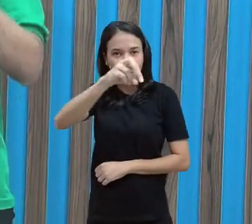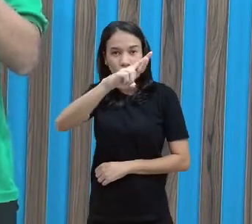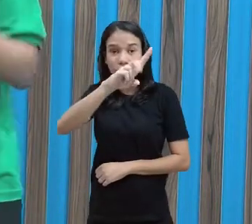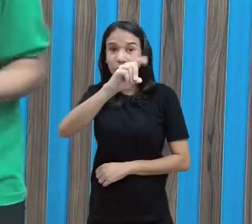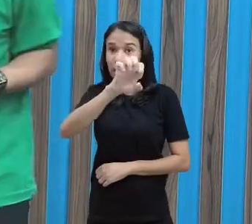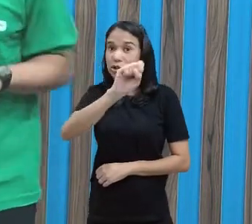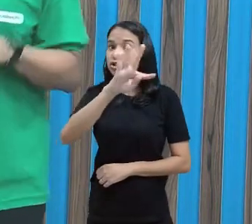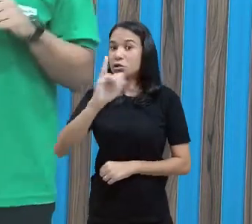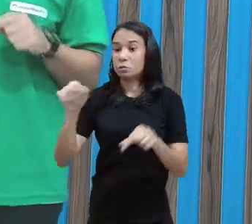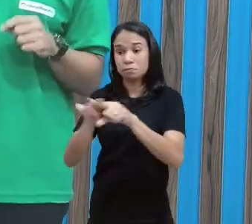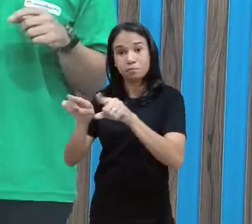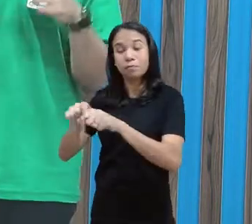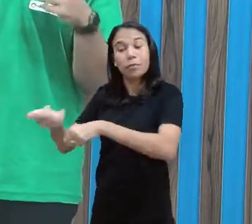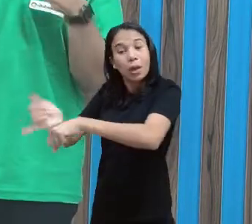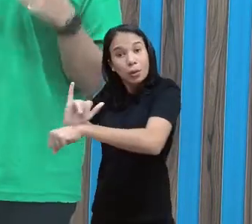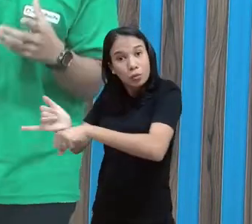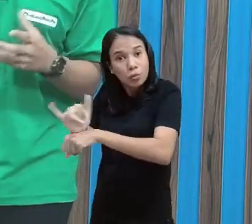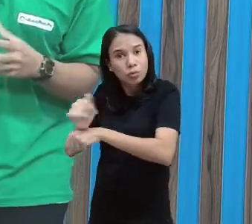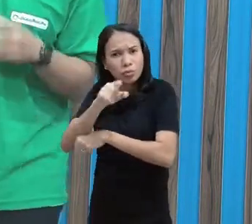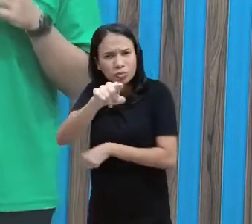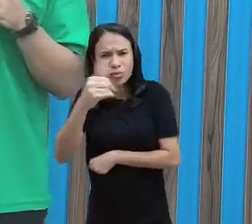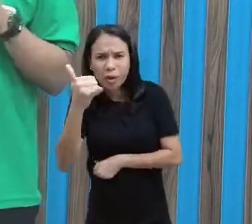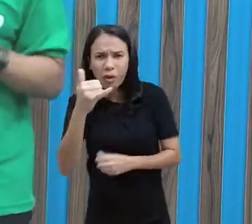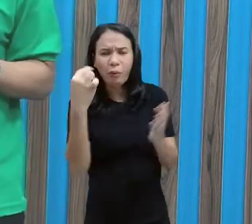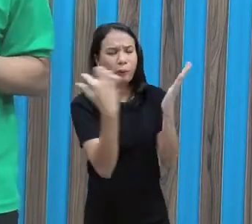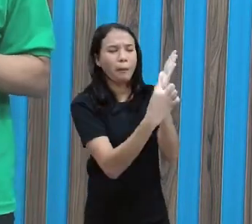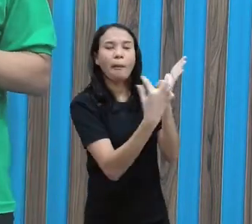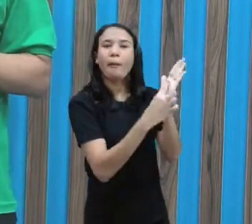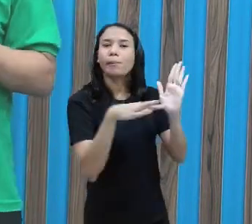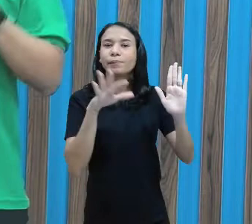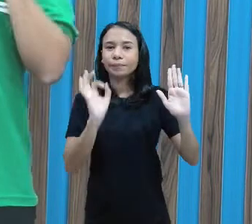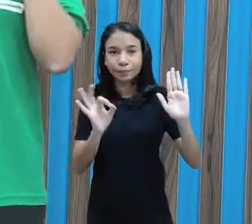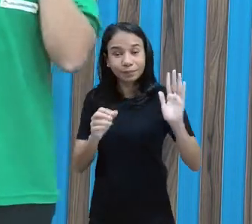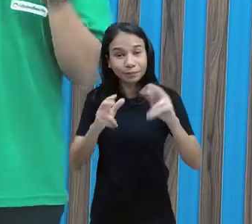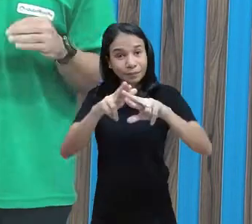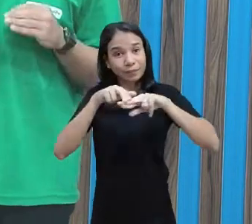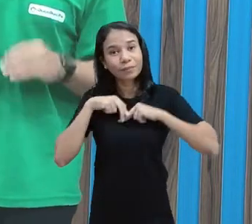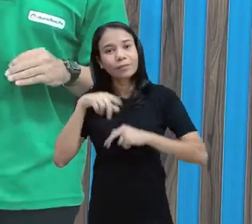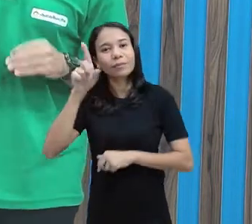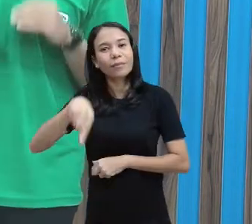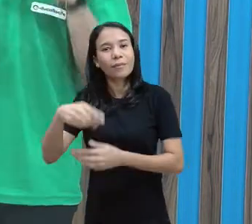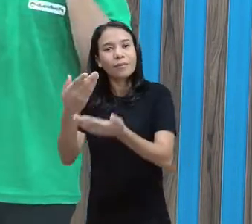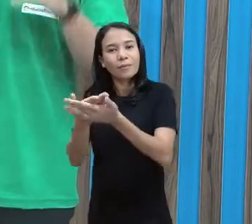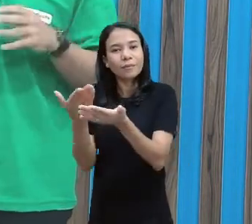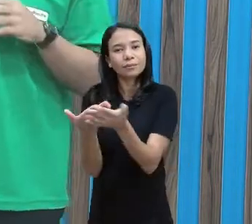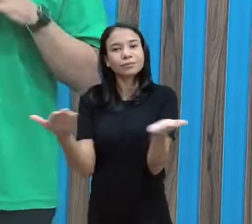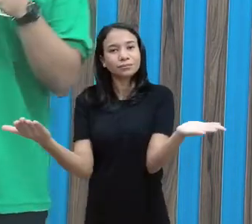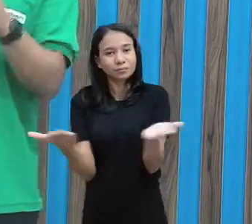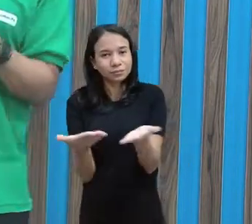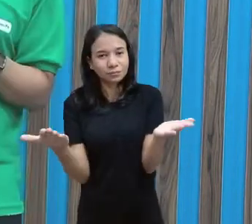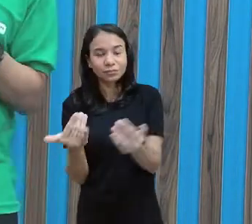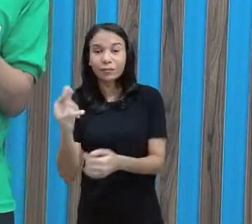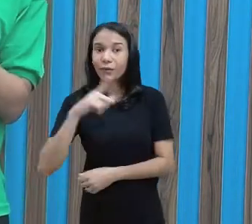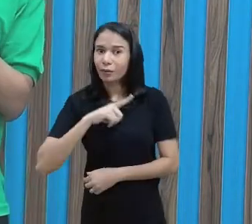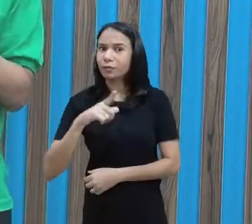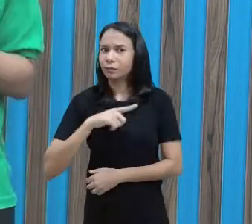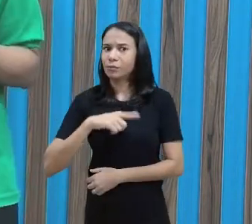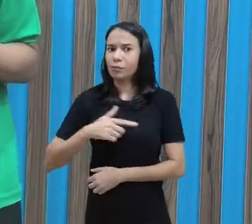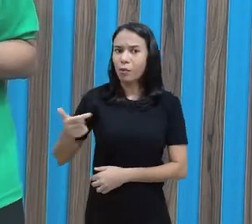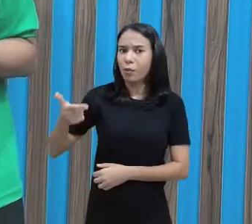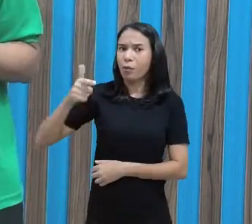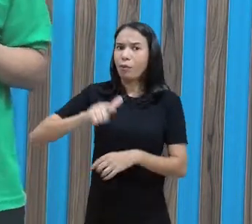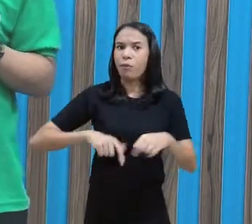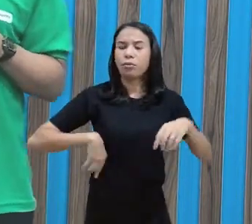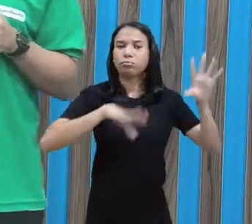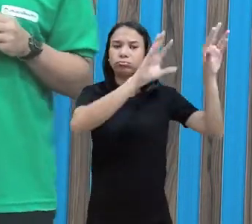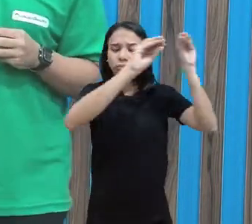no YouTube e no seu celular no aplicativo. Então, essa aula de hoje, ela vai ser